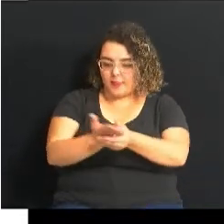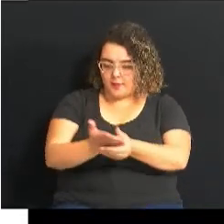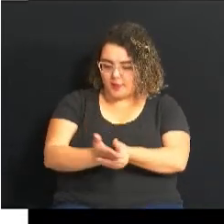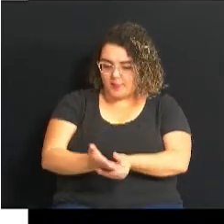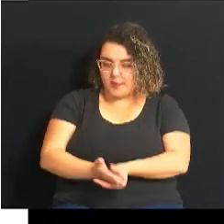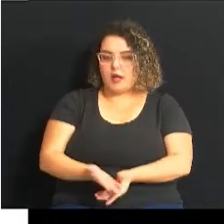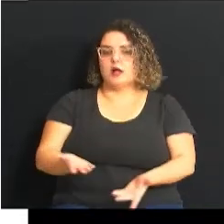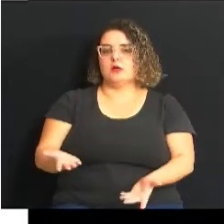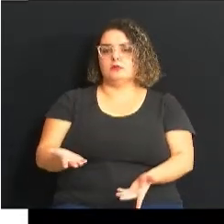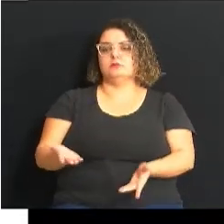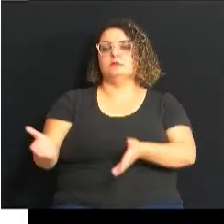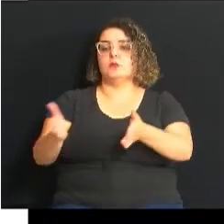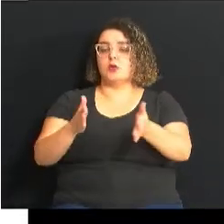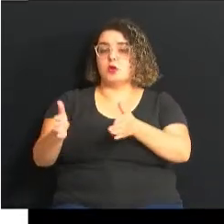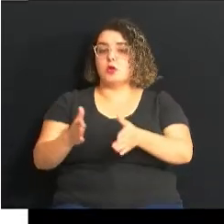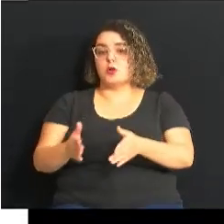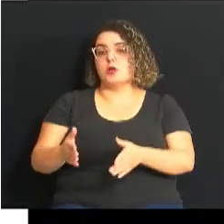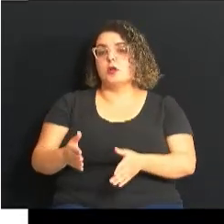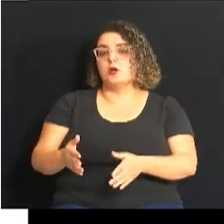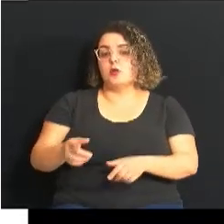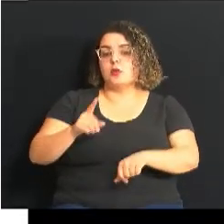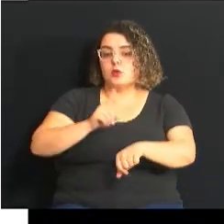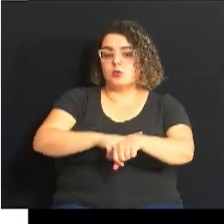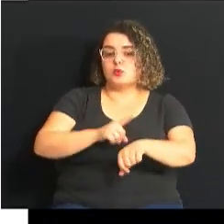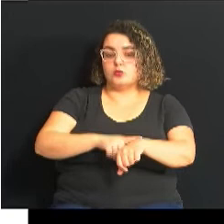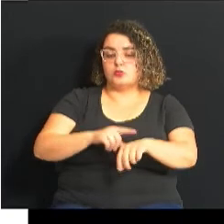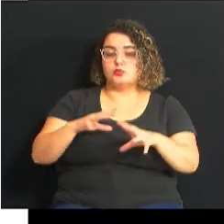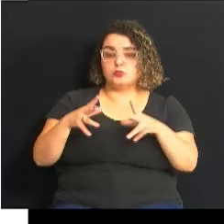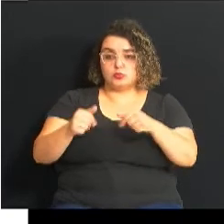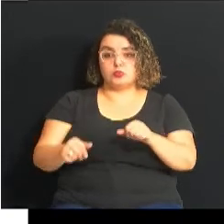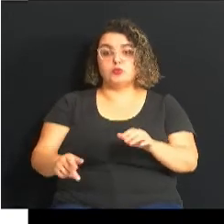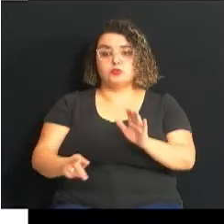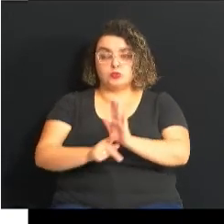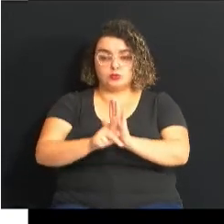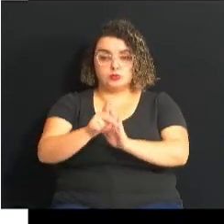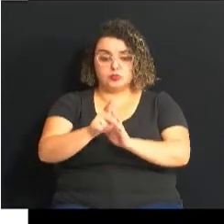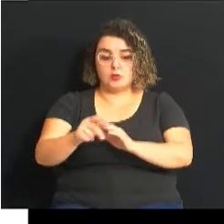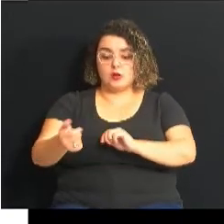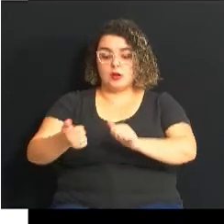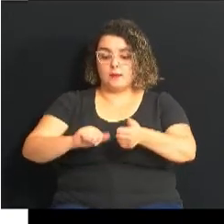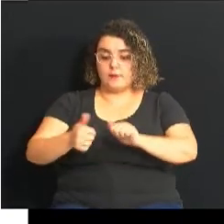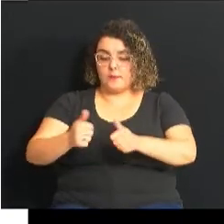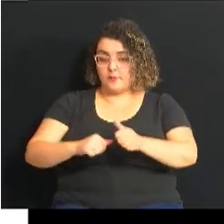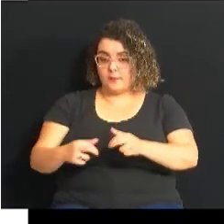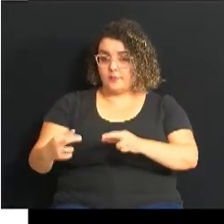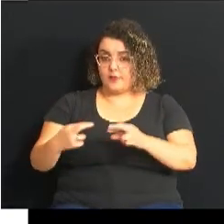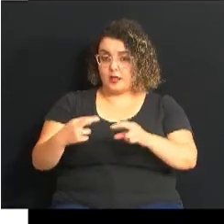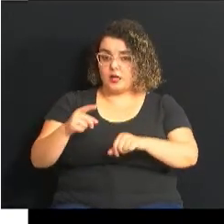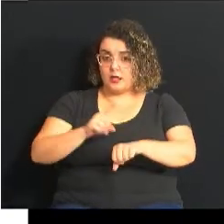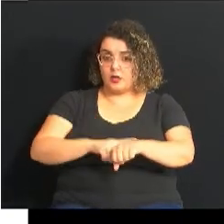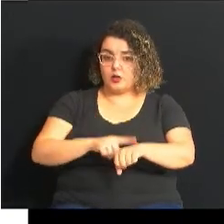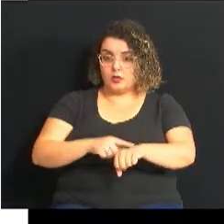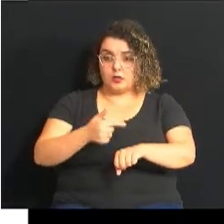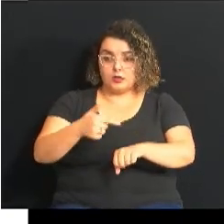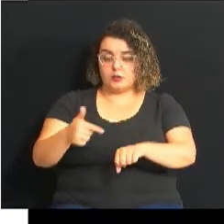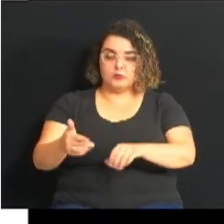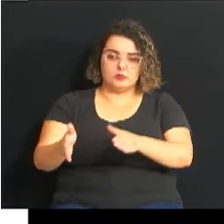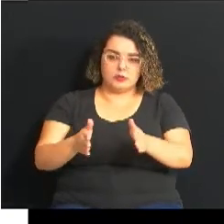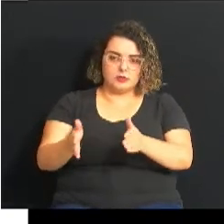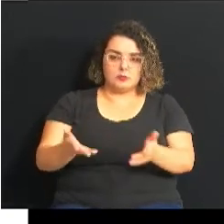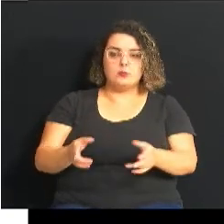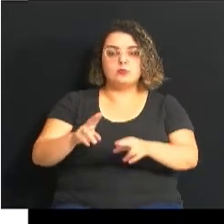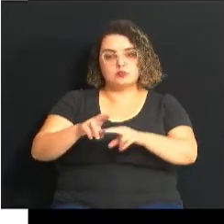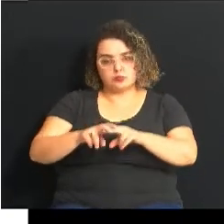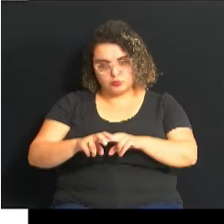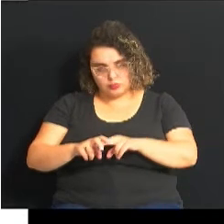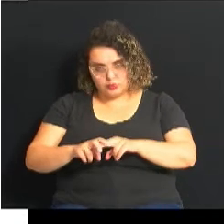período regimental dele, porque todos os projetos têm prazos para serem analisados, eles não correm esse período. Por isso que ele